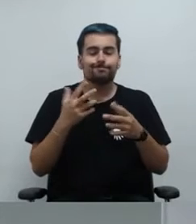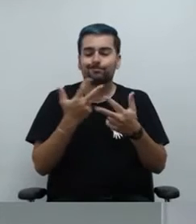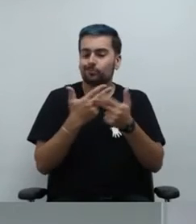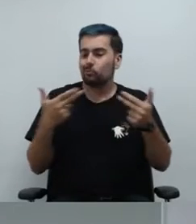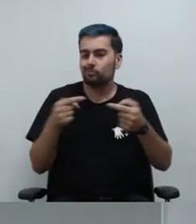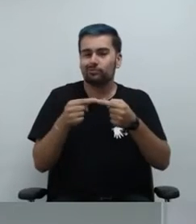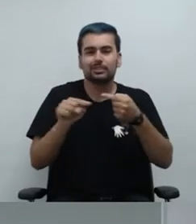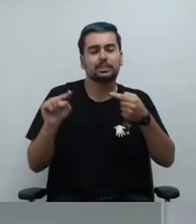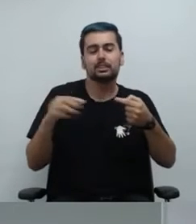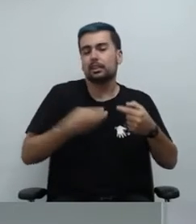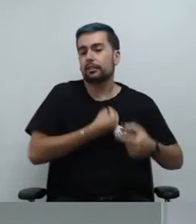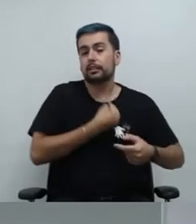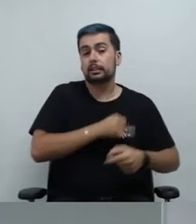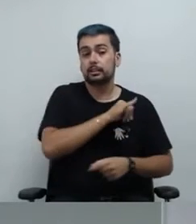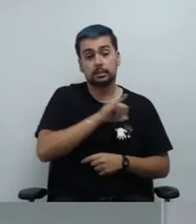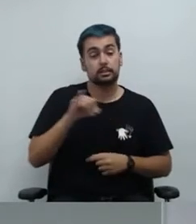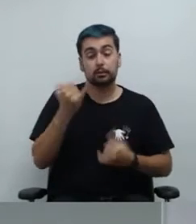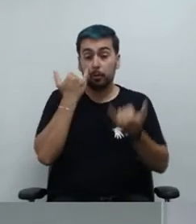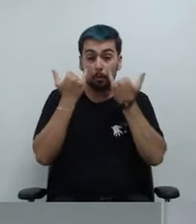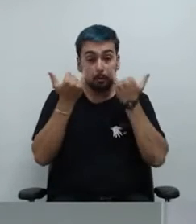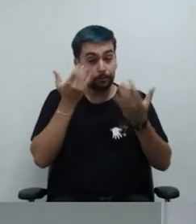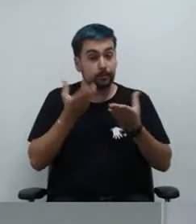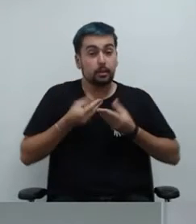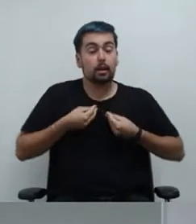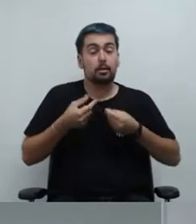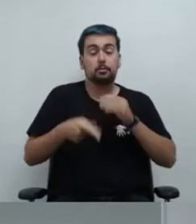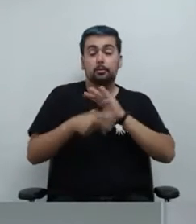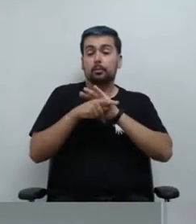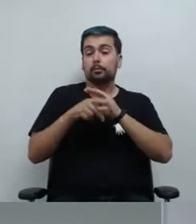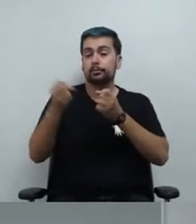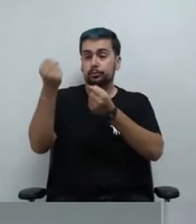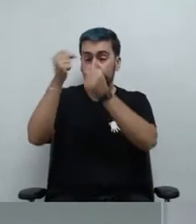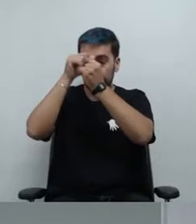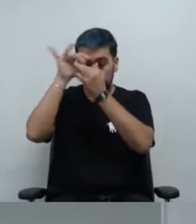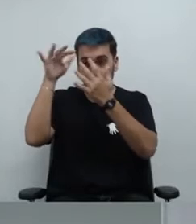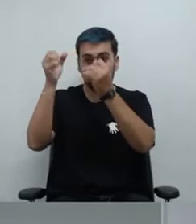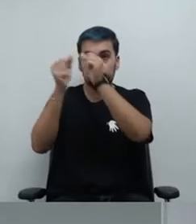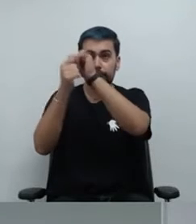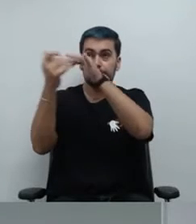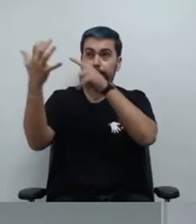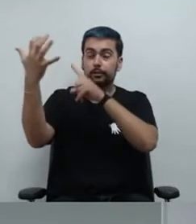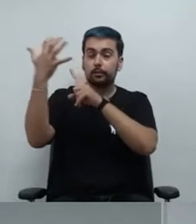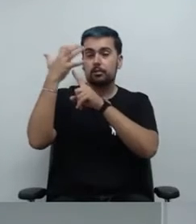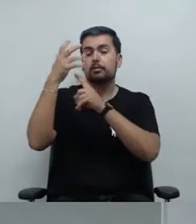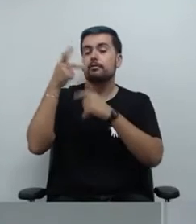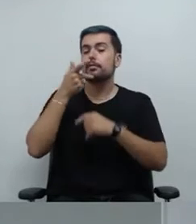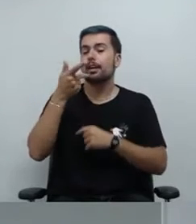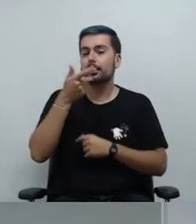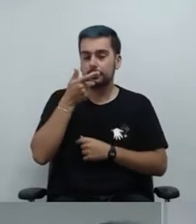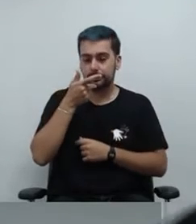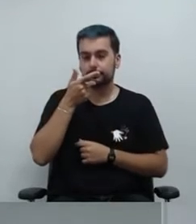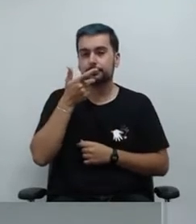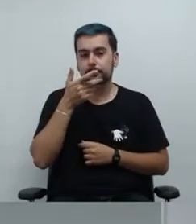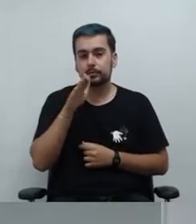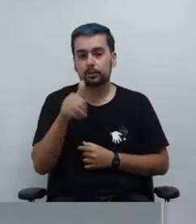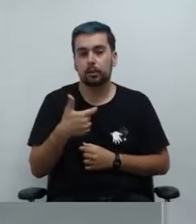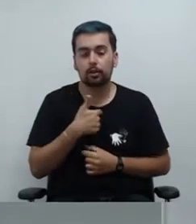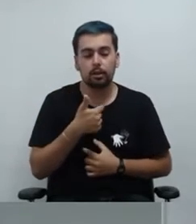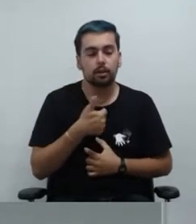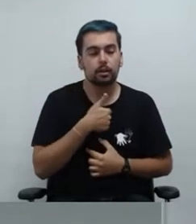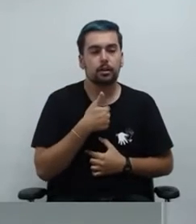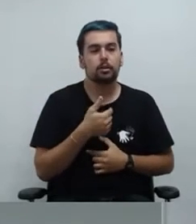na vida se não fosse informado por sonhos, nos quais pude buscar os cantos, a cura,